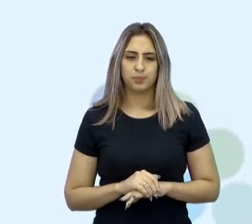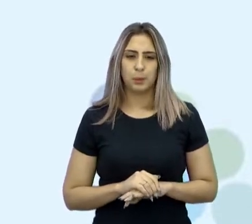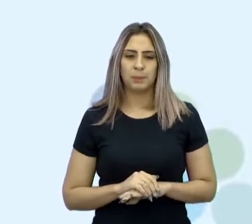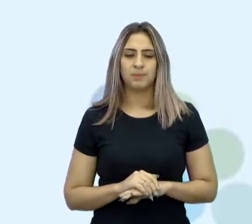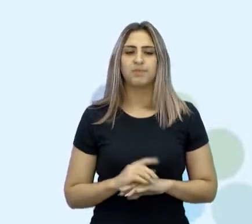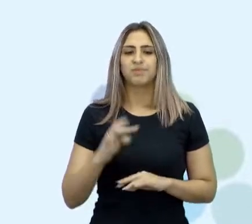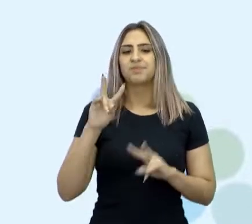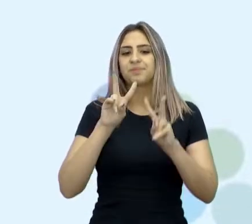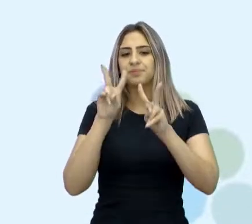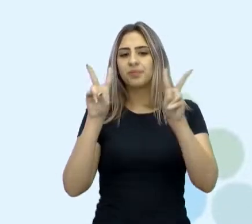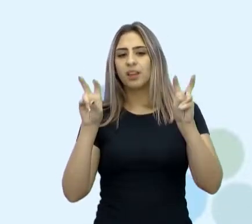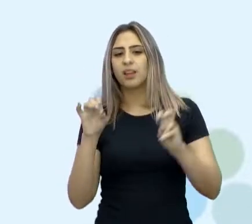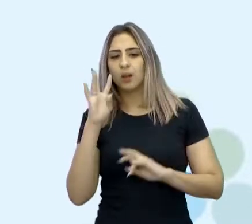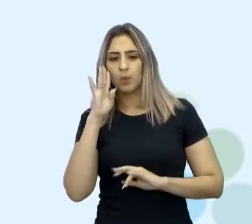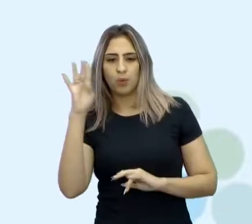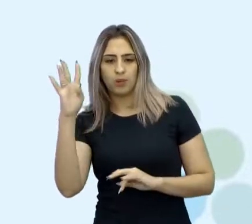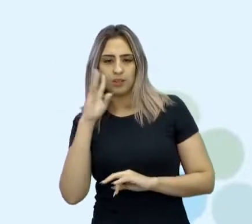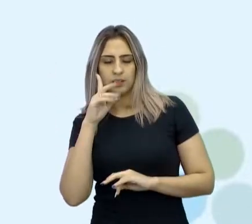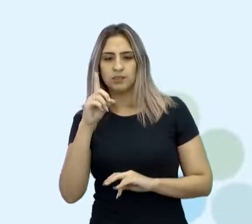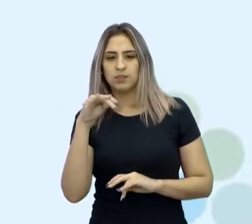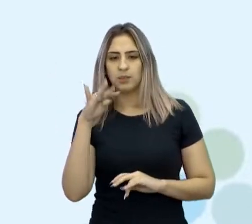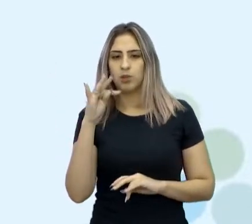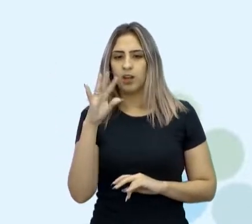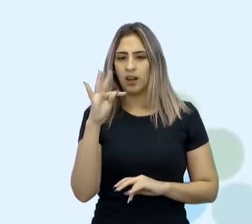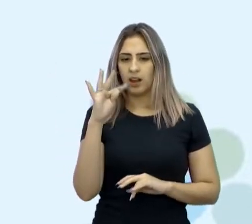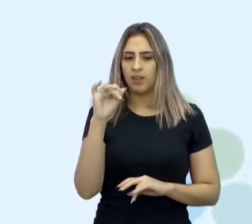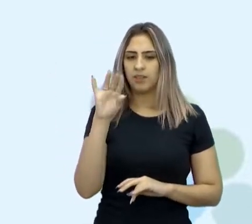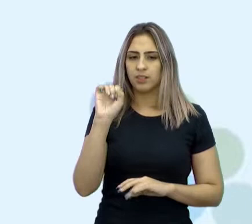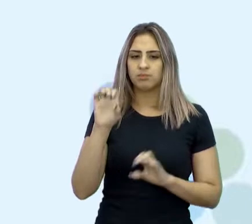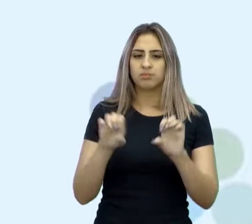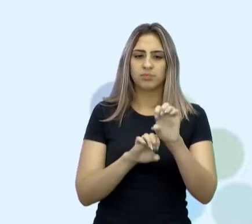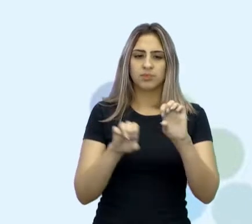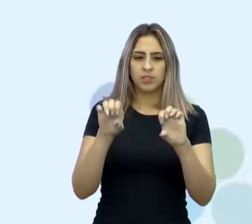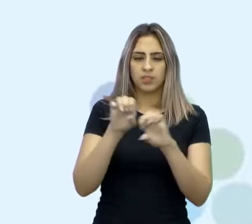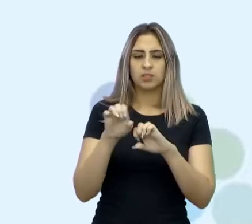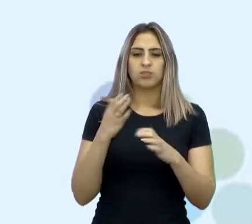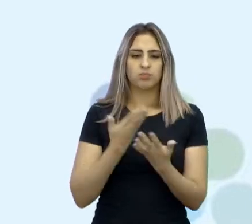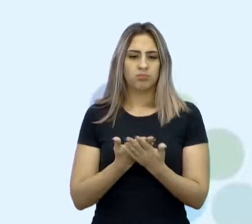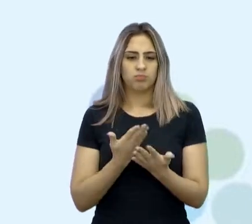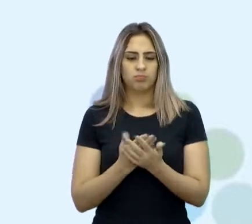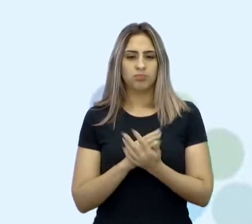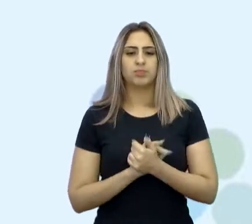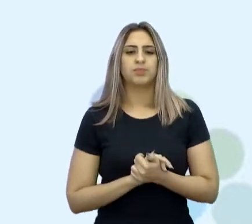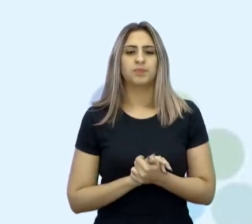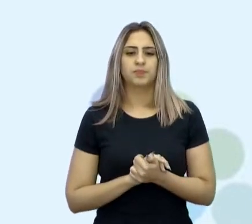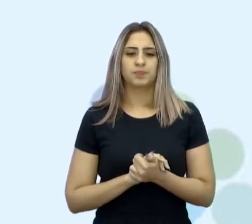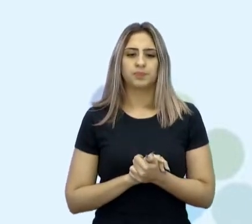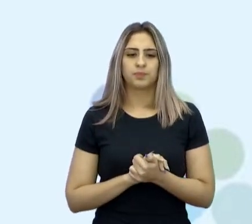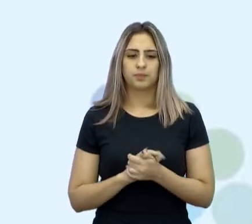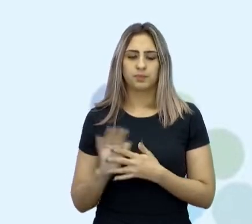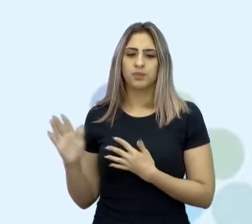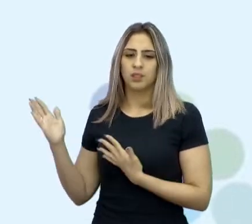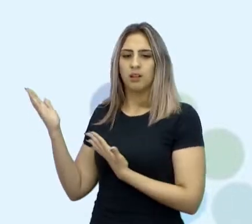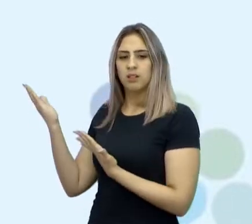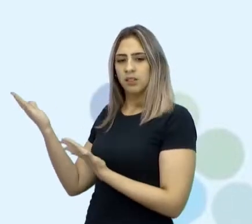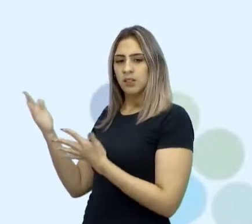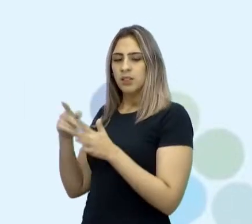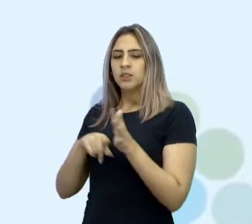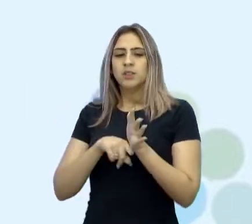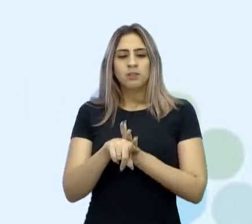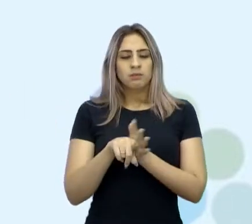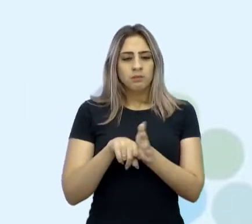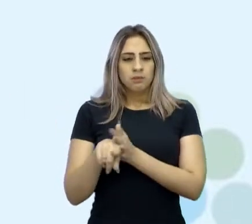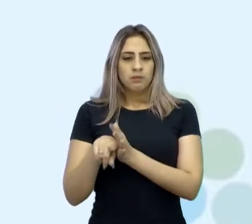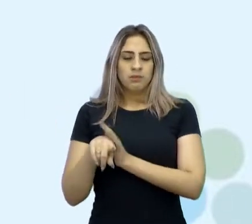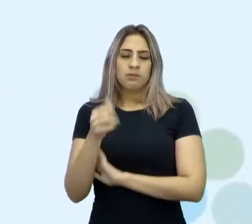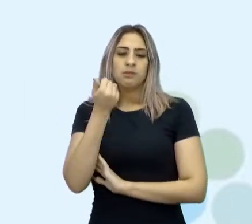teorias demográficas, as habilidades dos eixos estruturantes, faz parte aí o eixo estruturante investigação